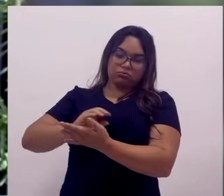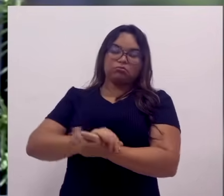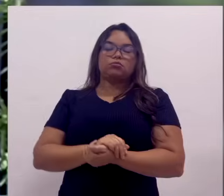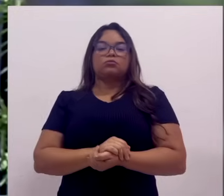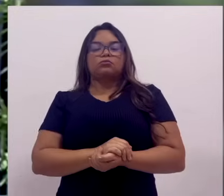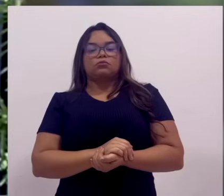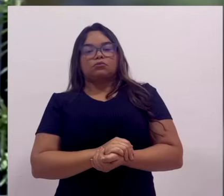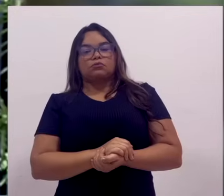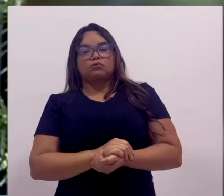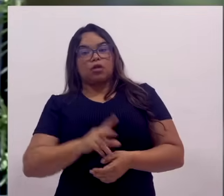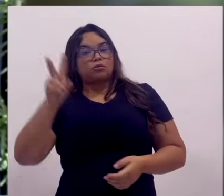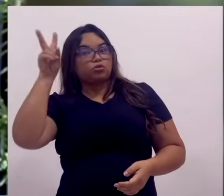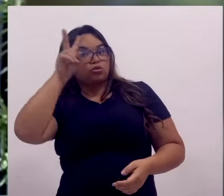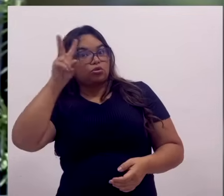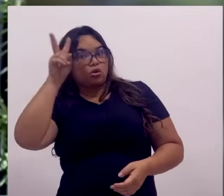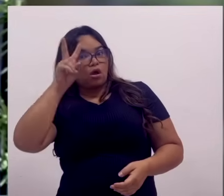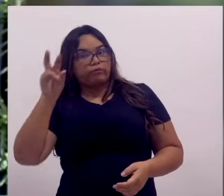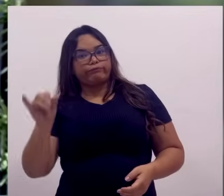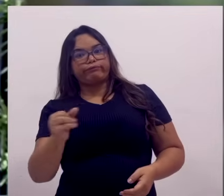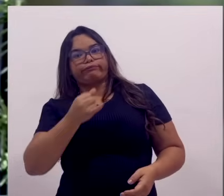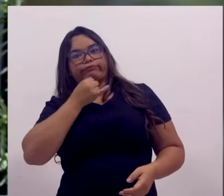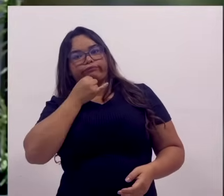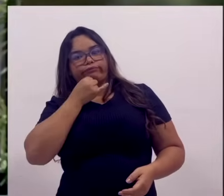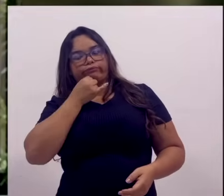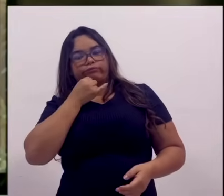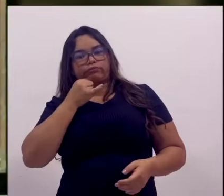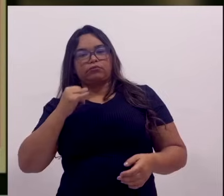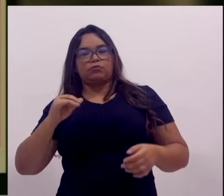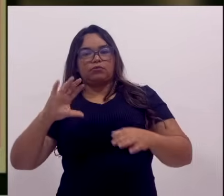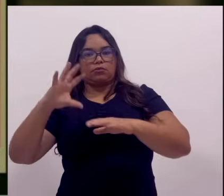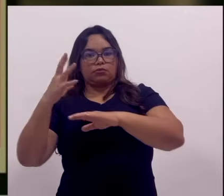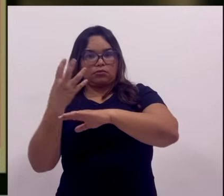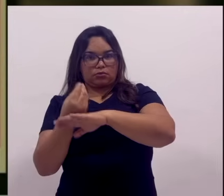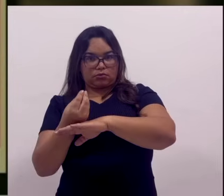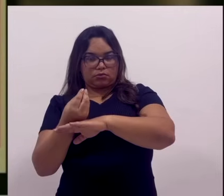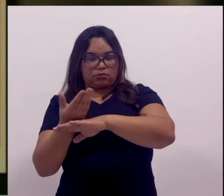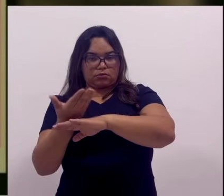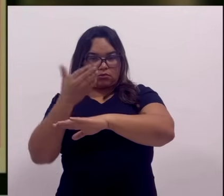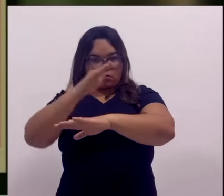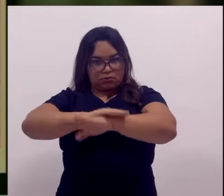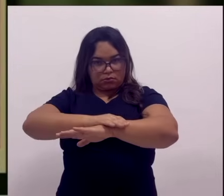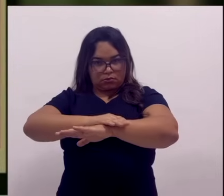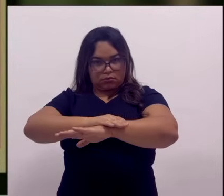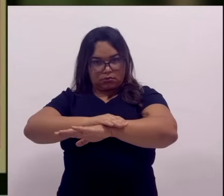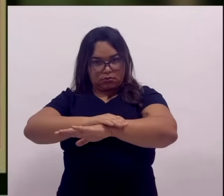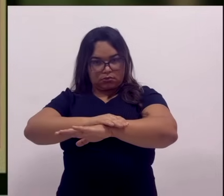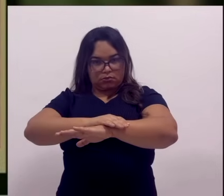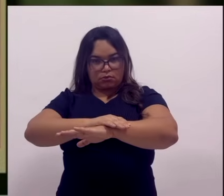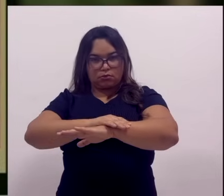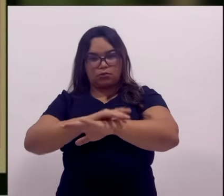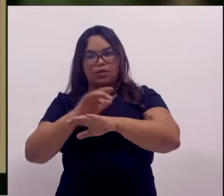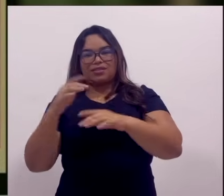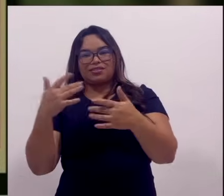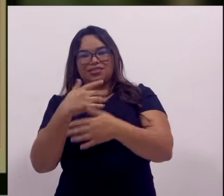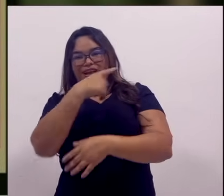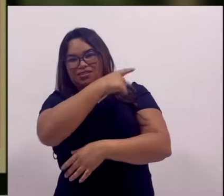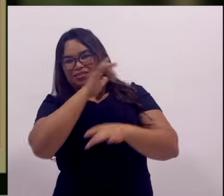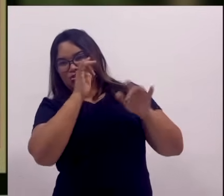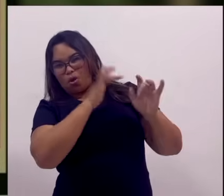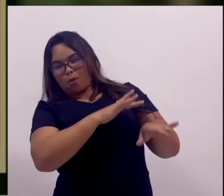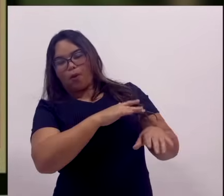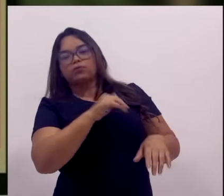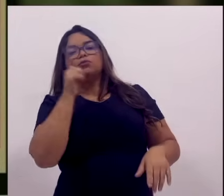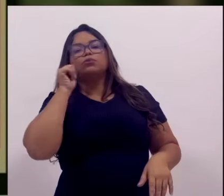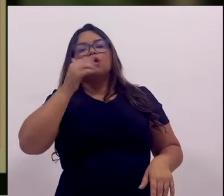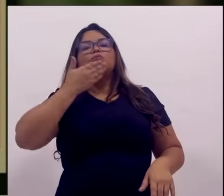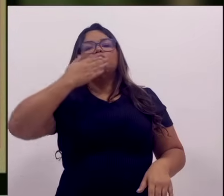Uma história triste. Esta é Sardes, como ela parecia. Isso é tudo que sobrou. Aqui